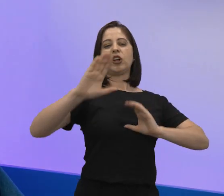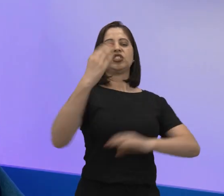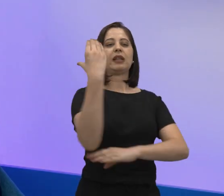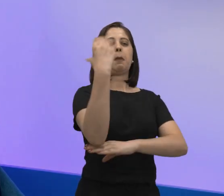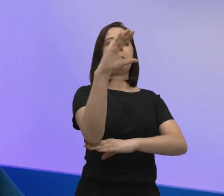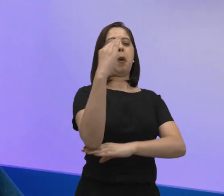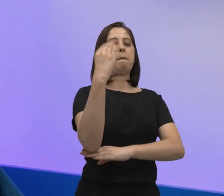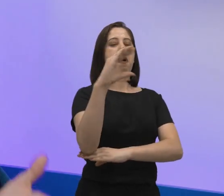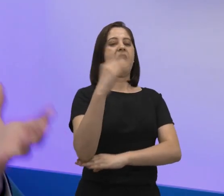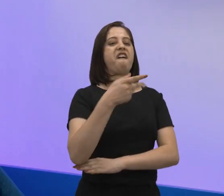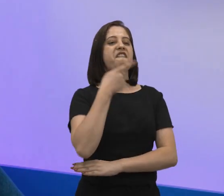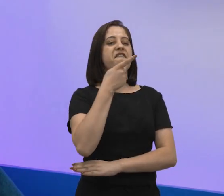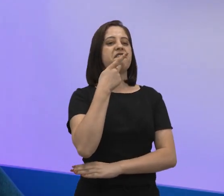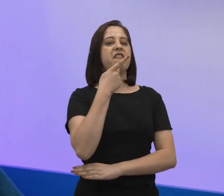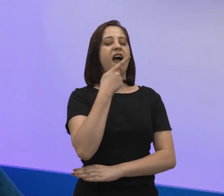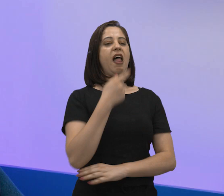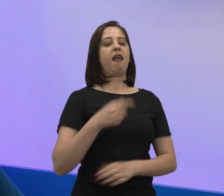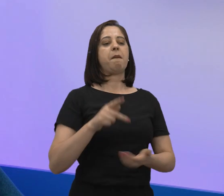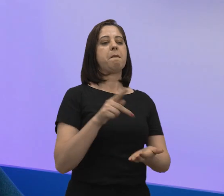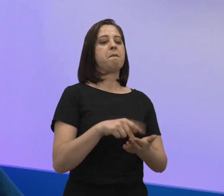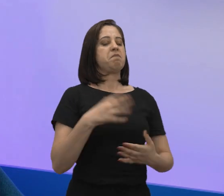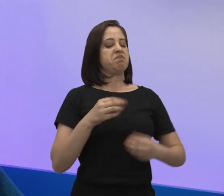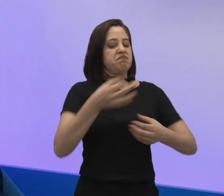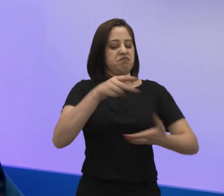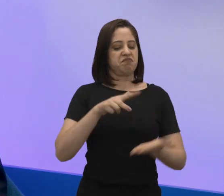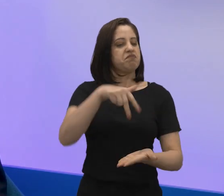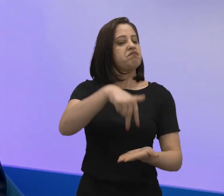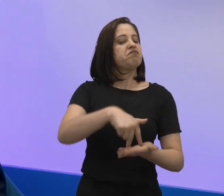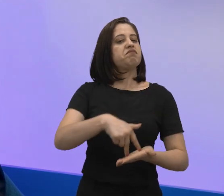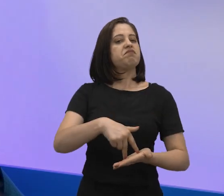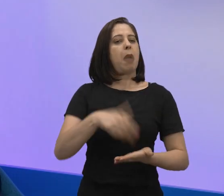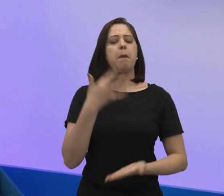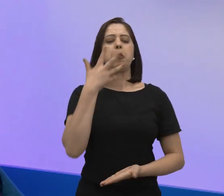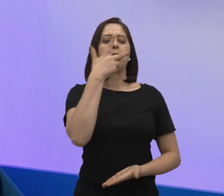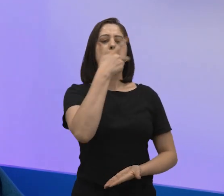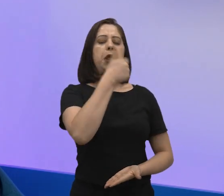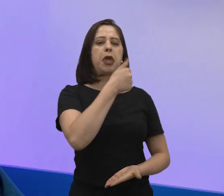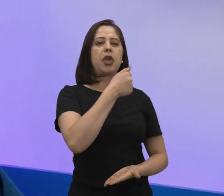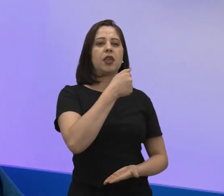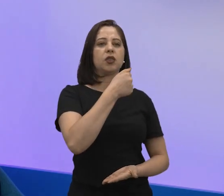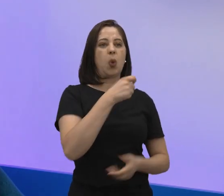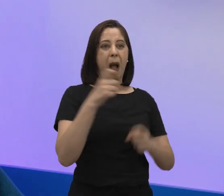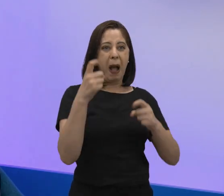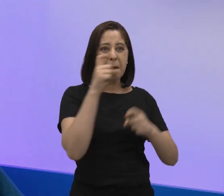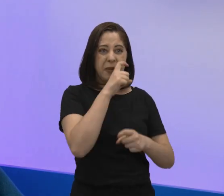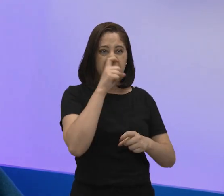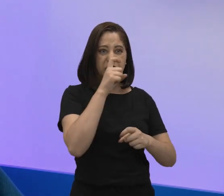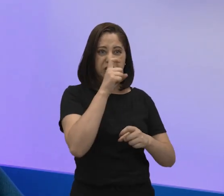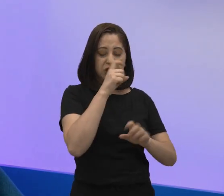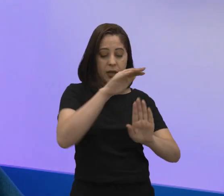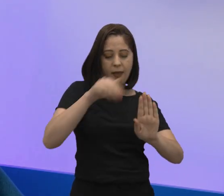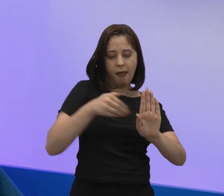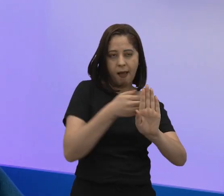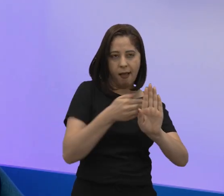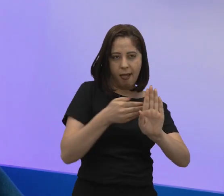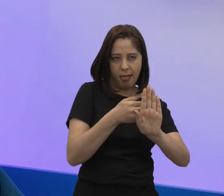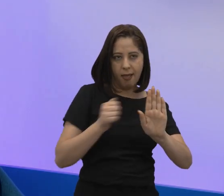é publicidade, você tende a esconder o que é realmente verdadeiro. Não interessa para ninguém algo que